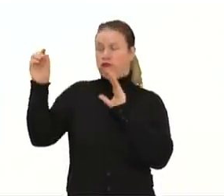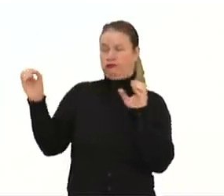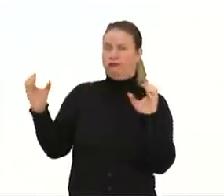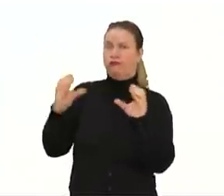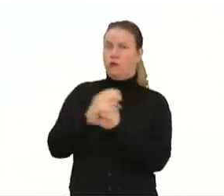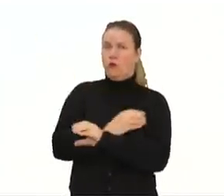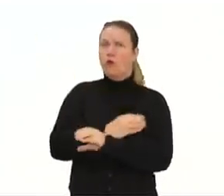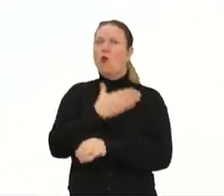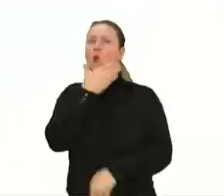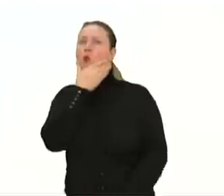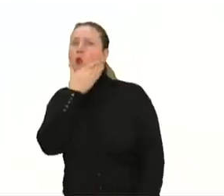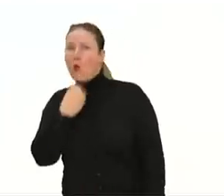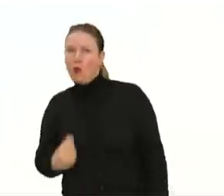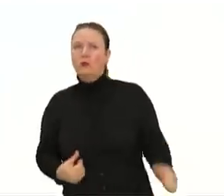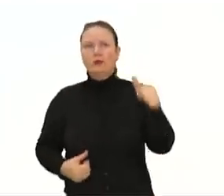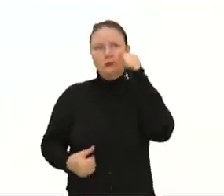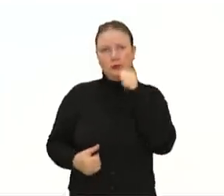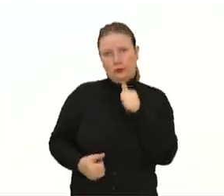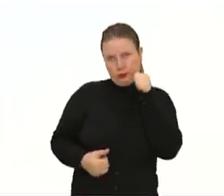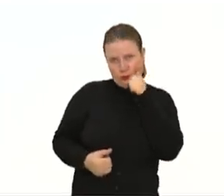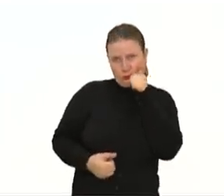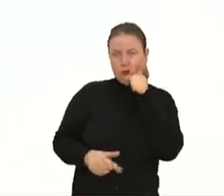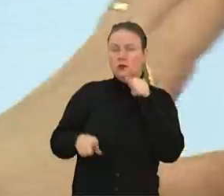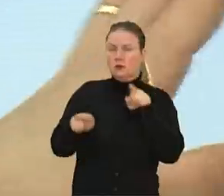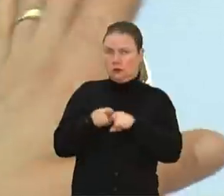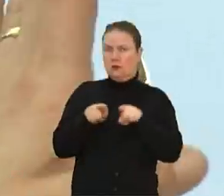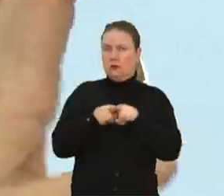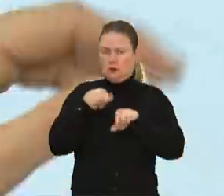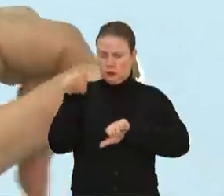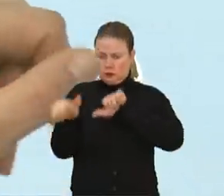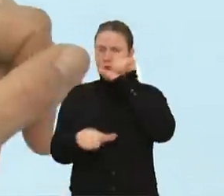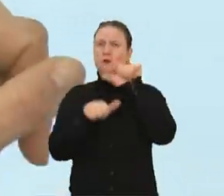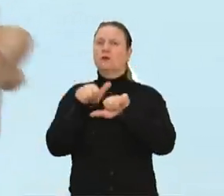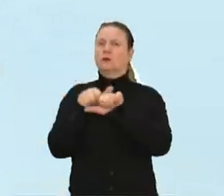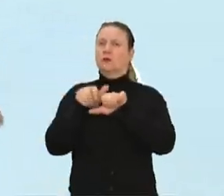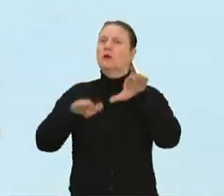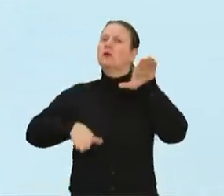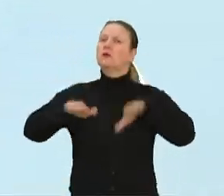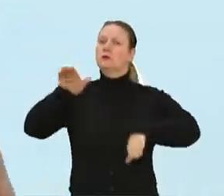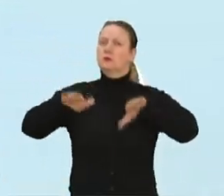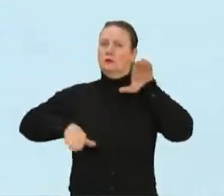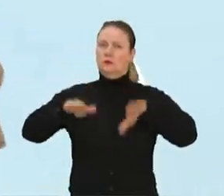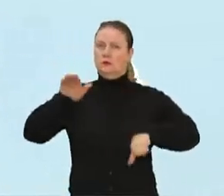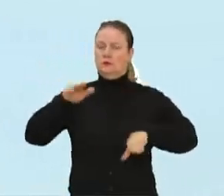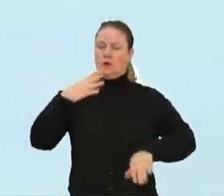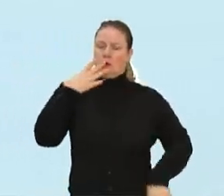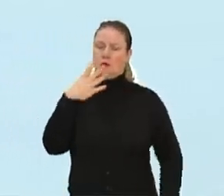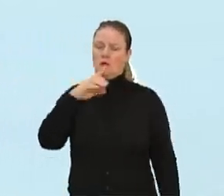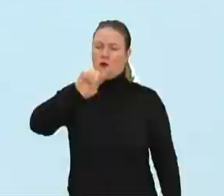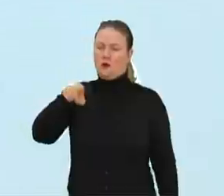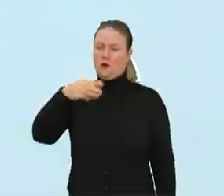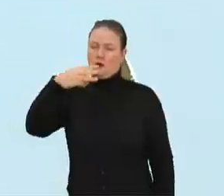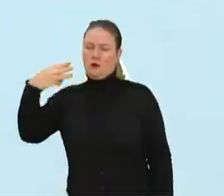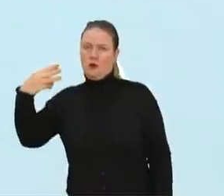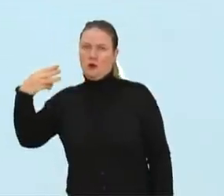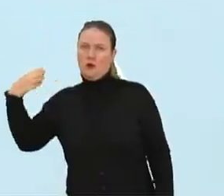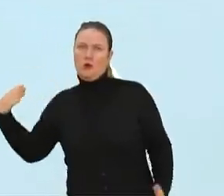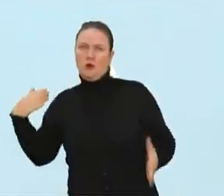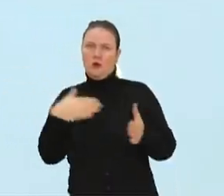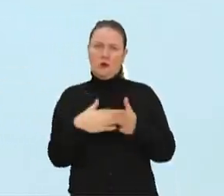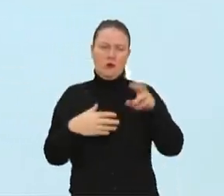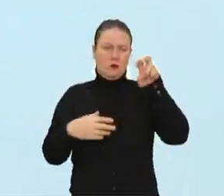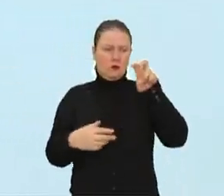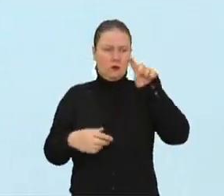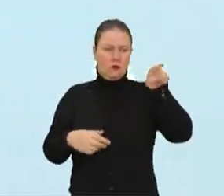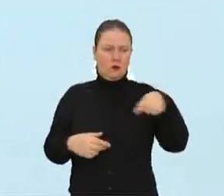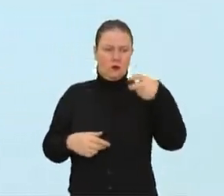para homem e para mulher, que varia um pouquinho, tá? Então, para homem, de 4,3 a 5,7. Se